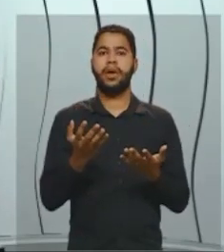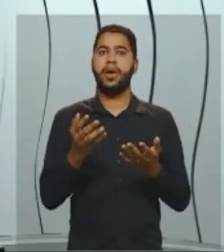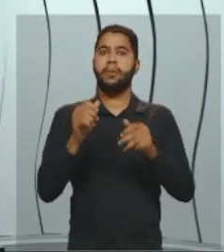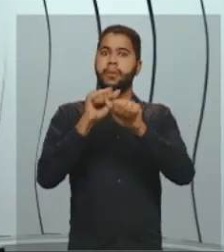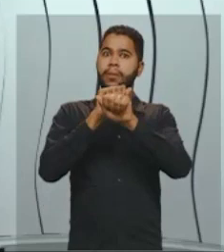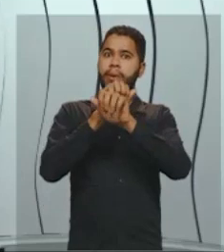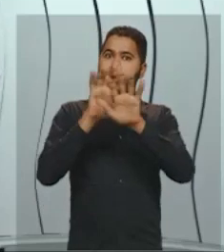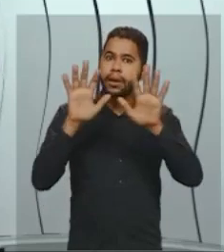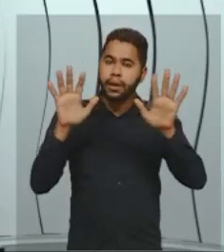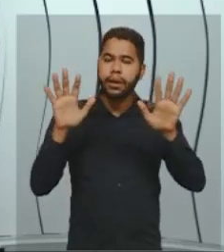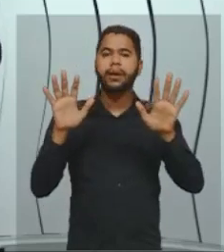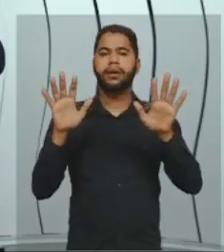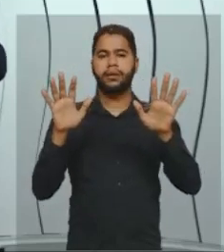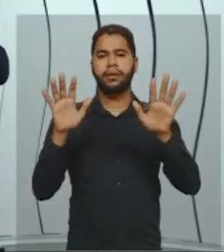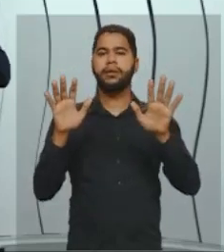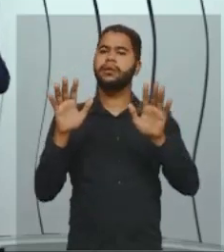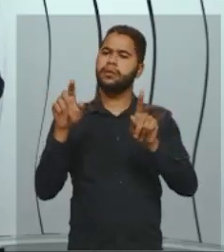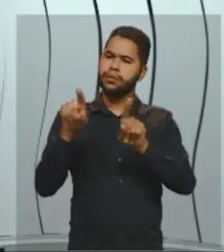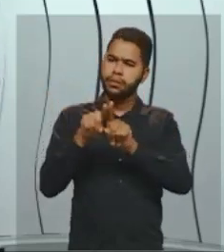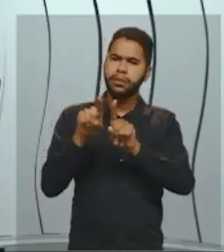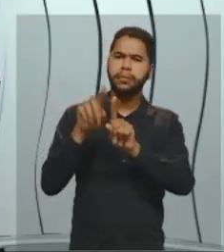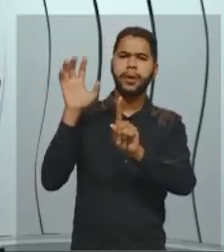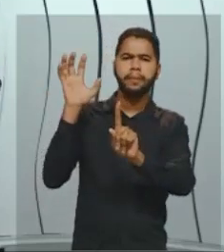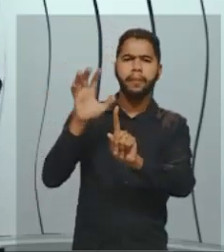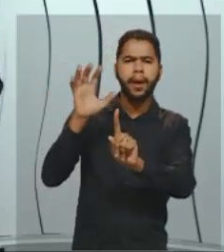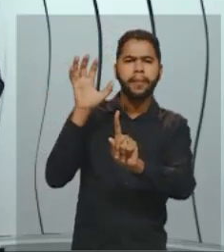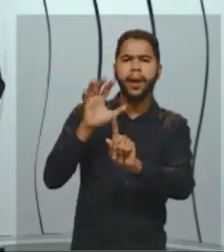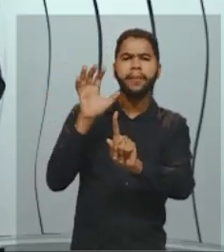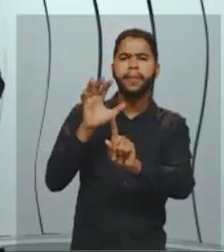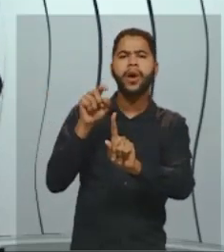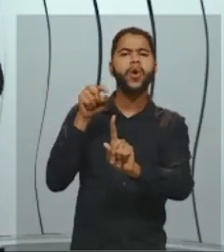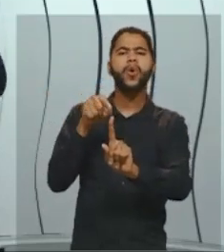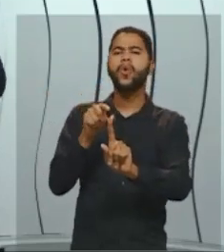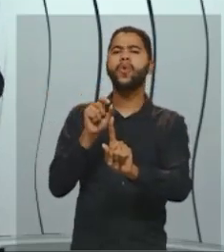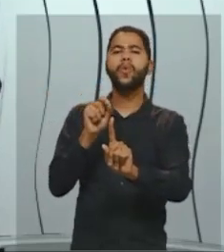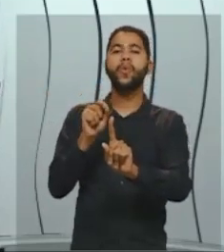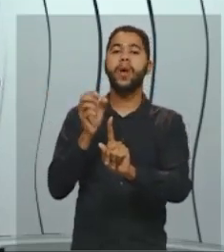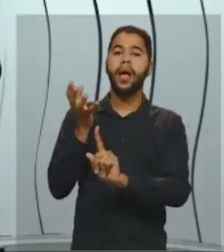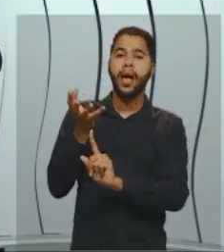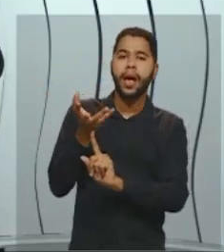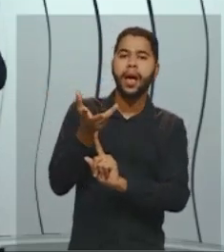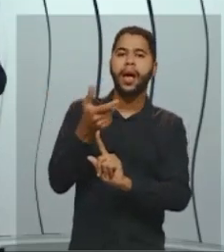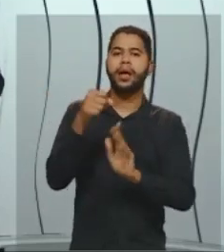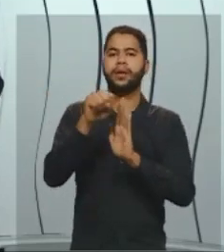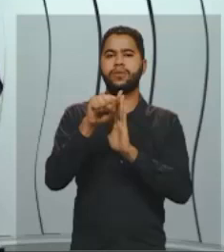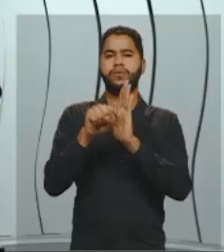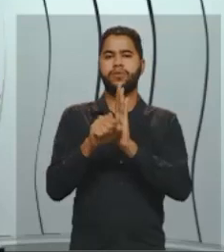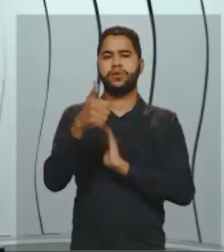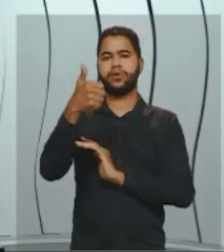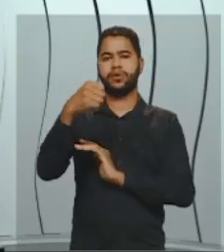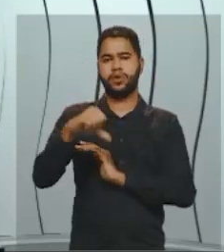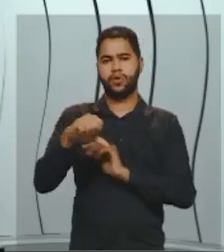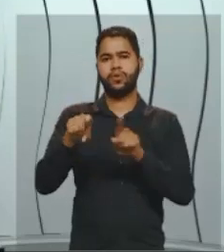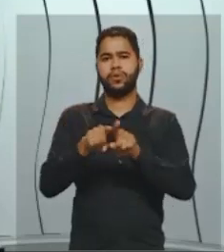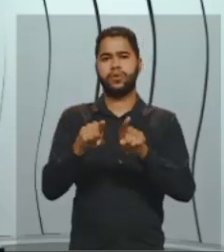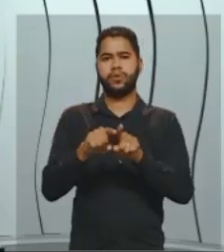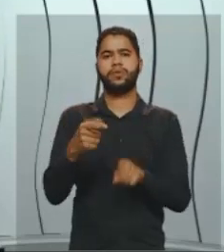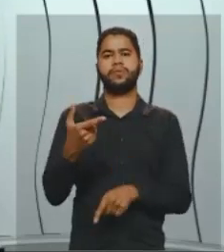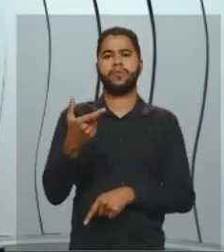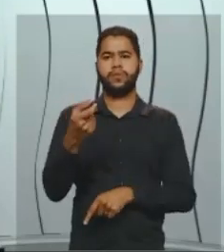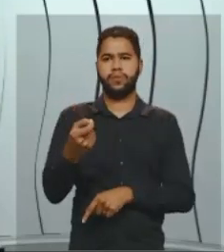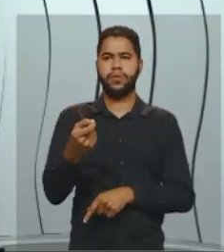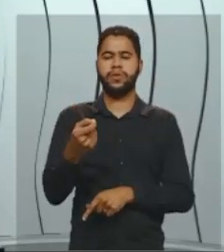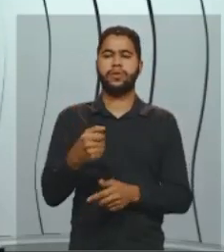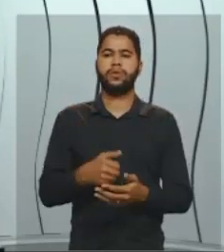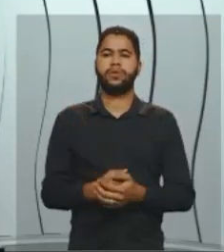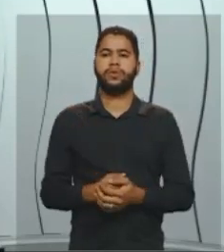clara, né? Que influenciou aí muito a arte do século XIX e do século XX, esse tipo de